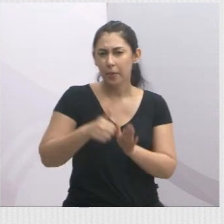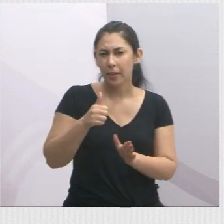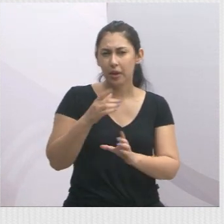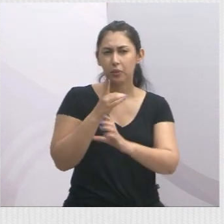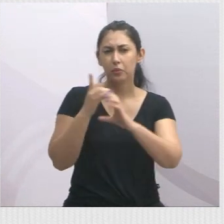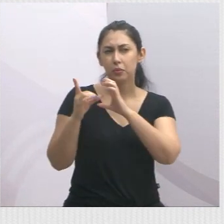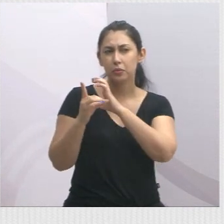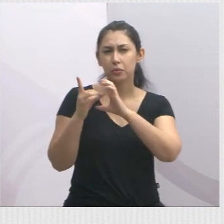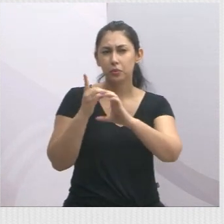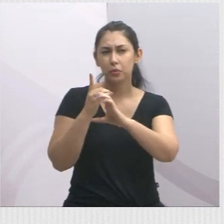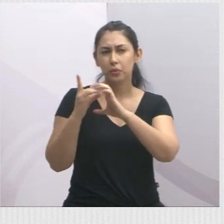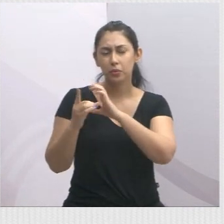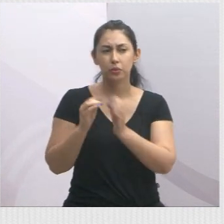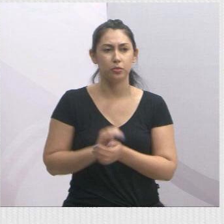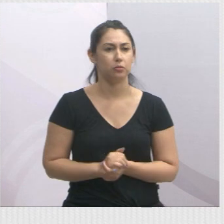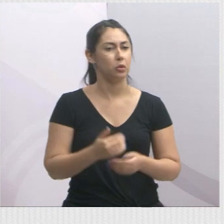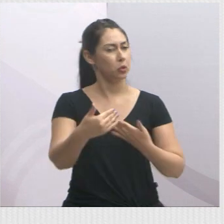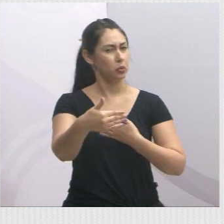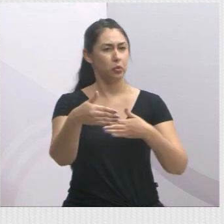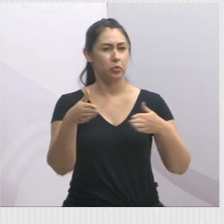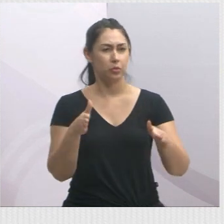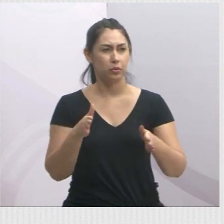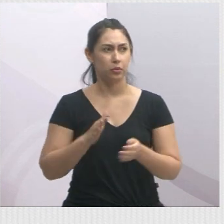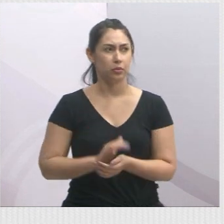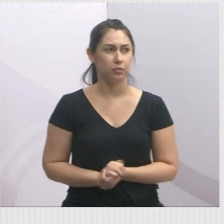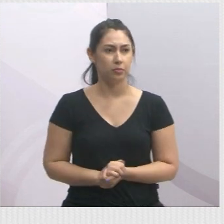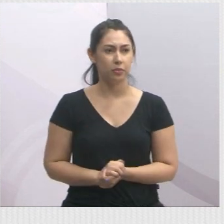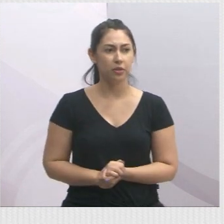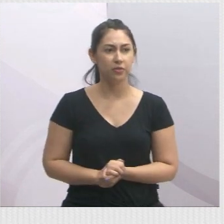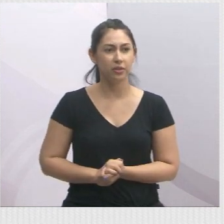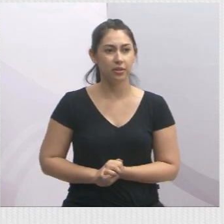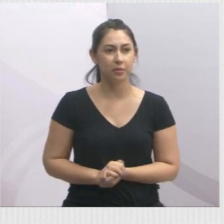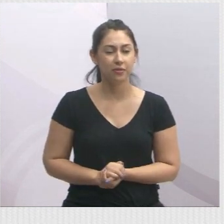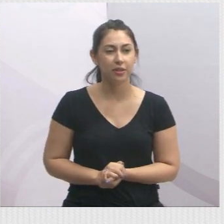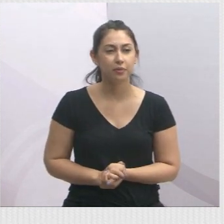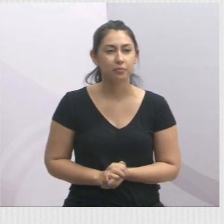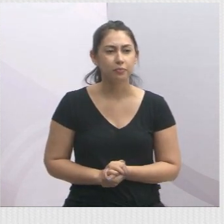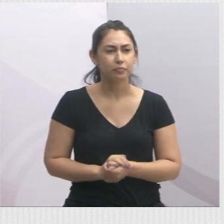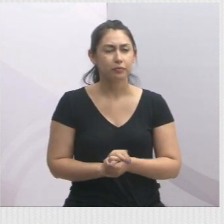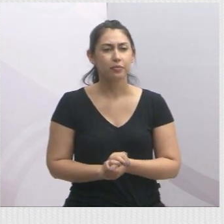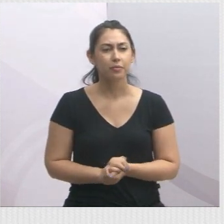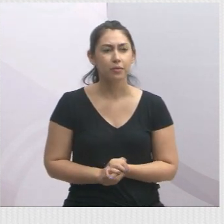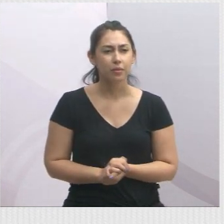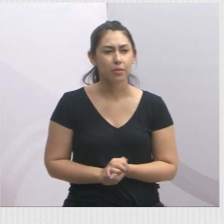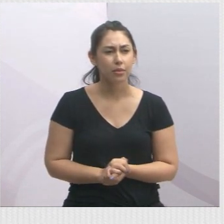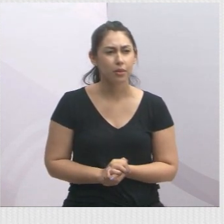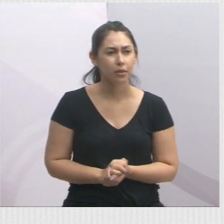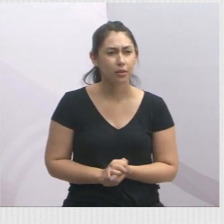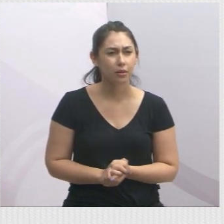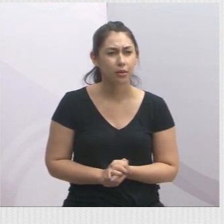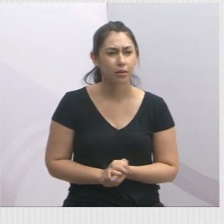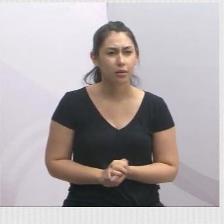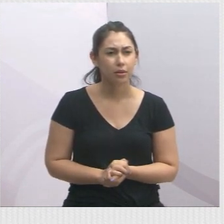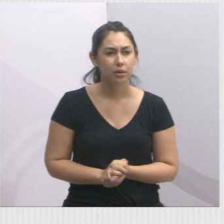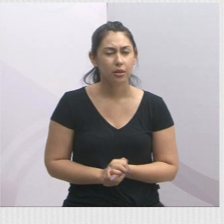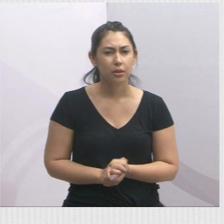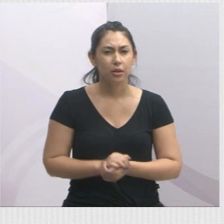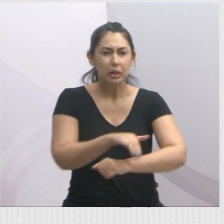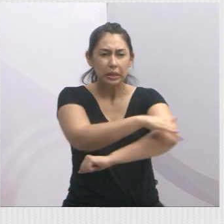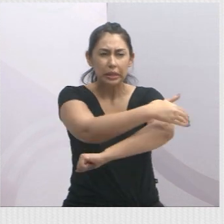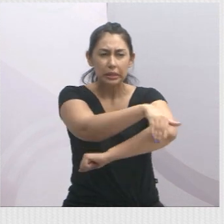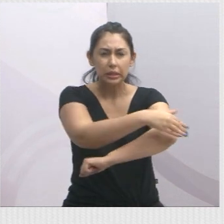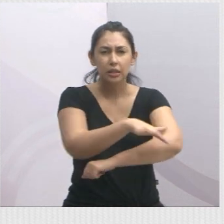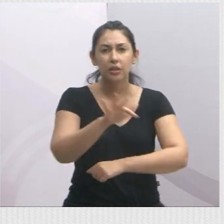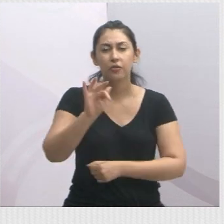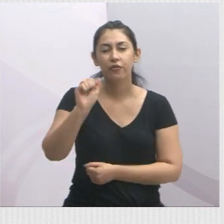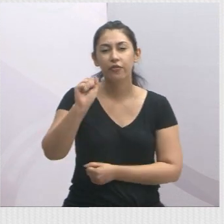um salão comercial, localizado à rua Arthur Viana, número 226, esquina com a rua